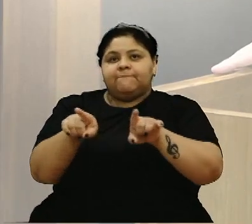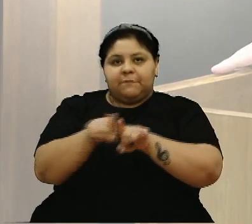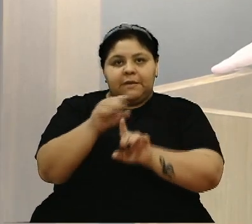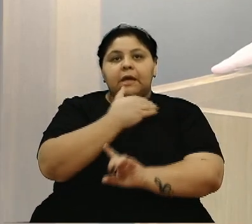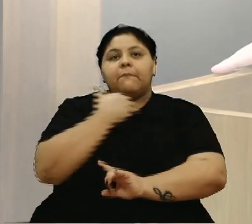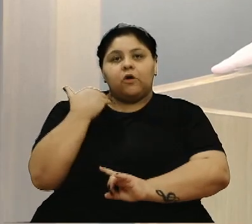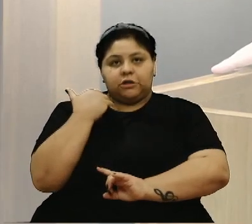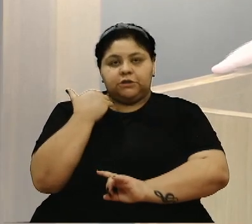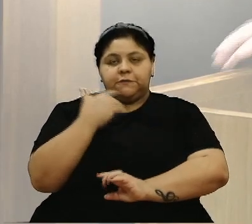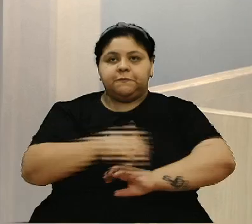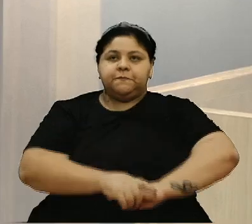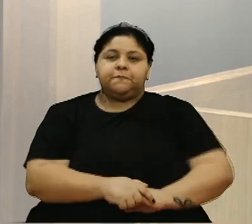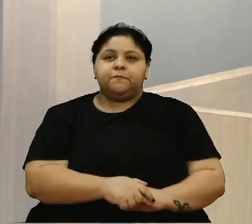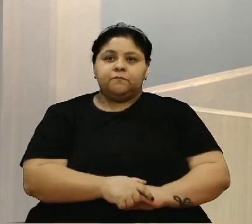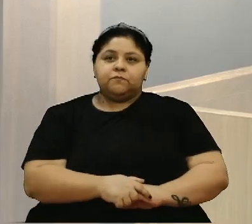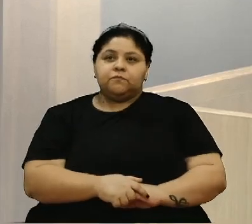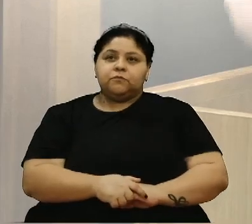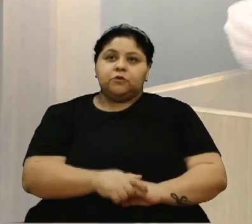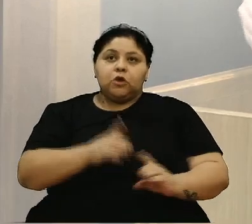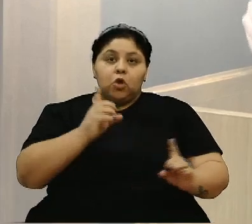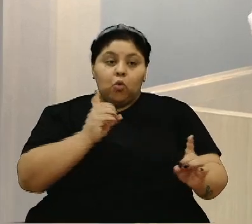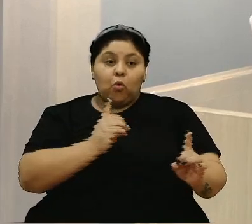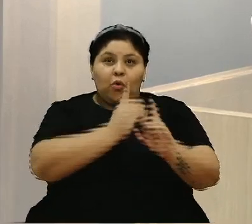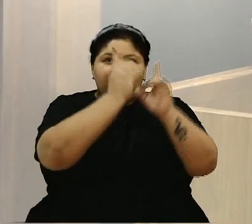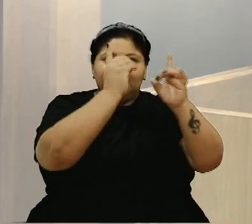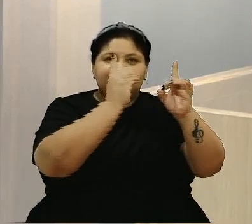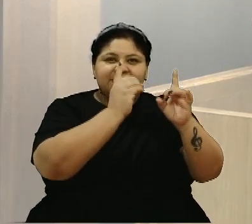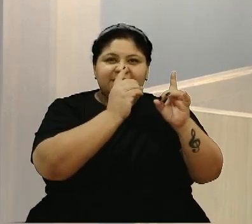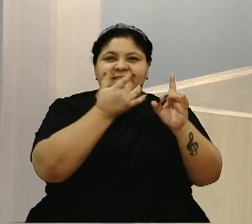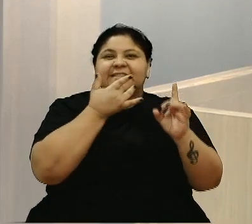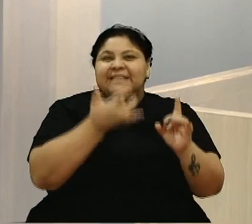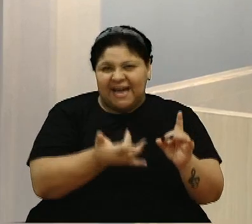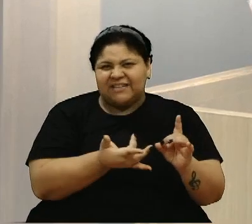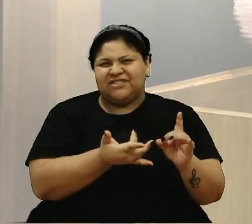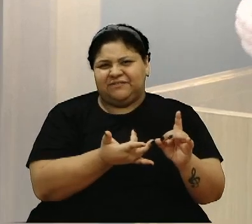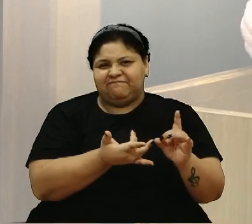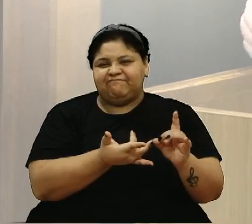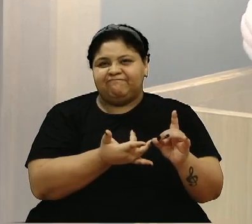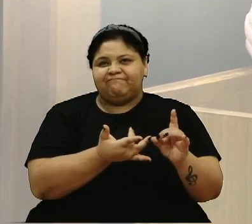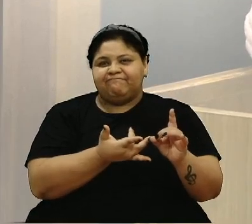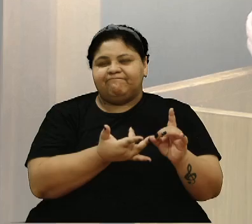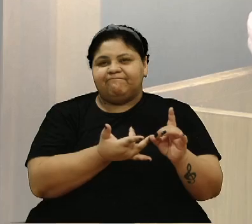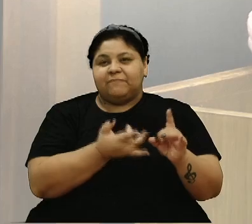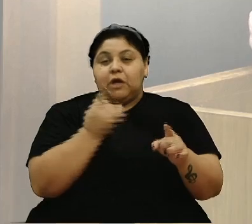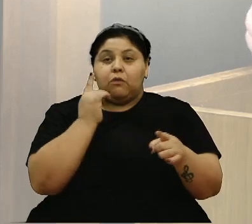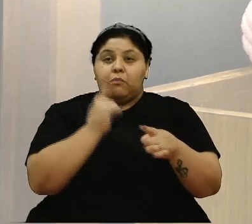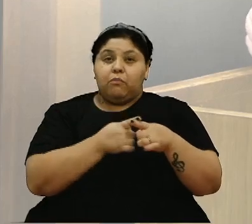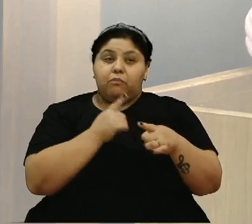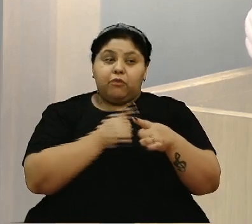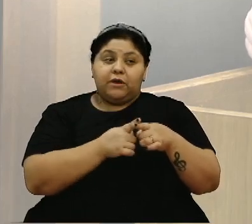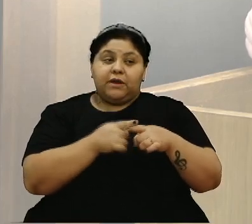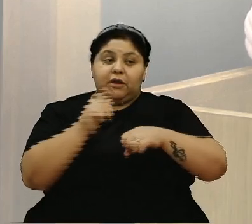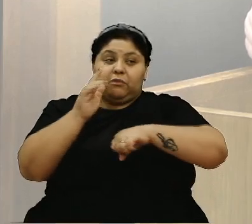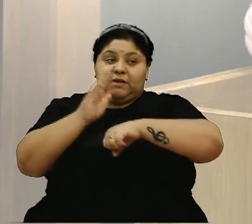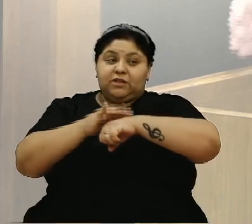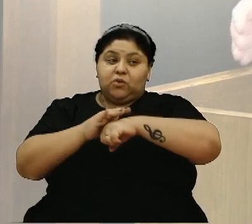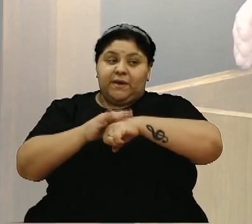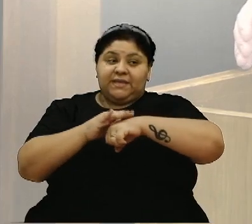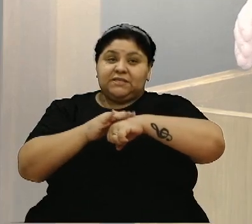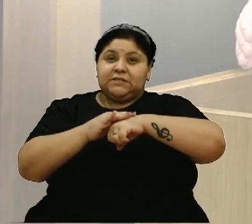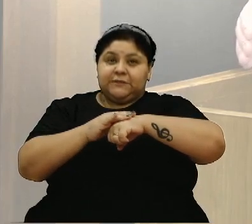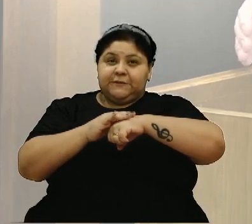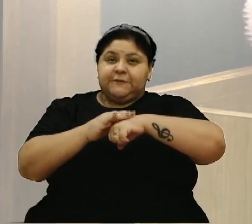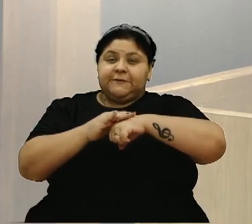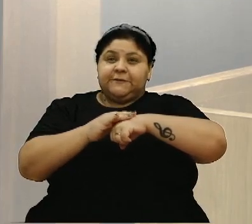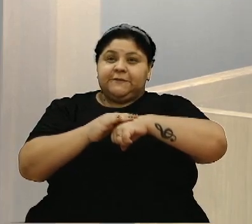óbito. Então, o diagnóstico tardio, em virtude de se tratar de doença silenciosa, e o